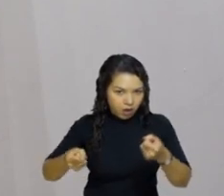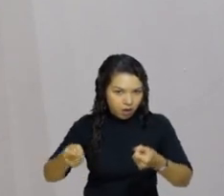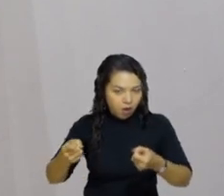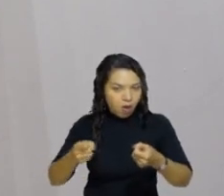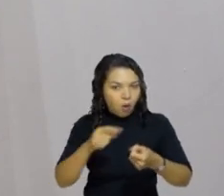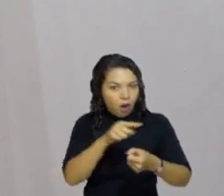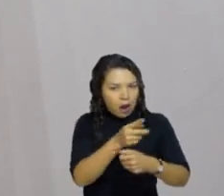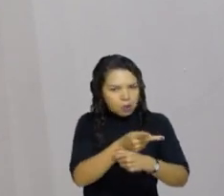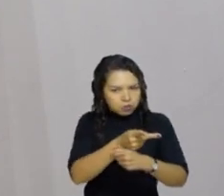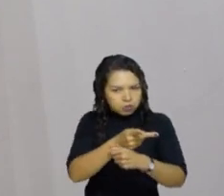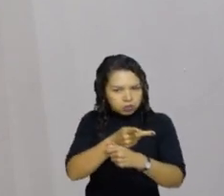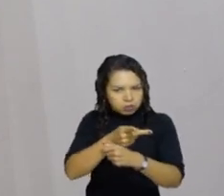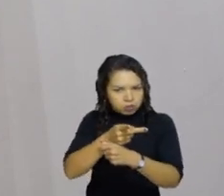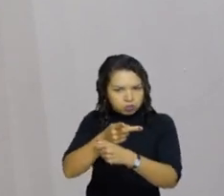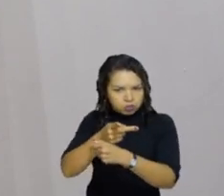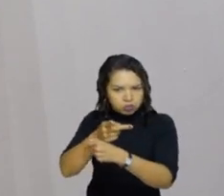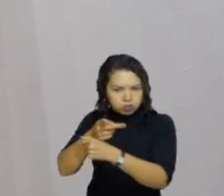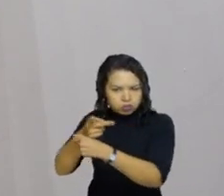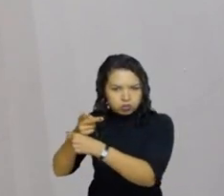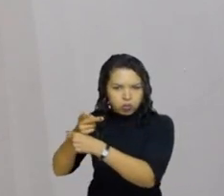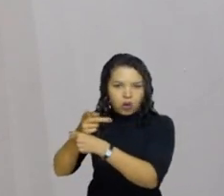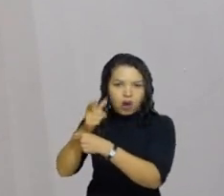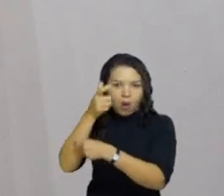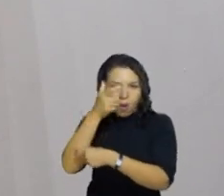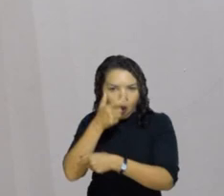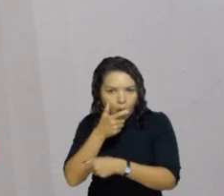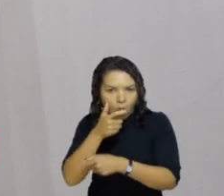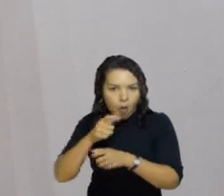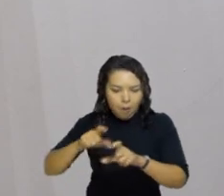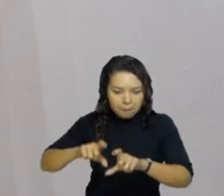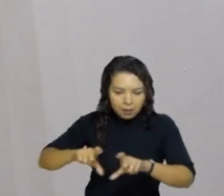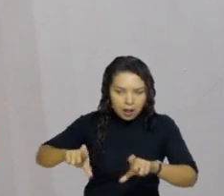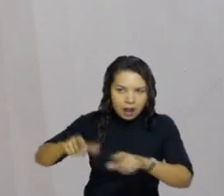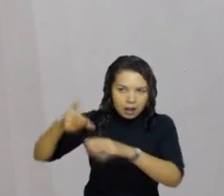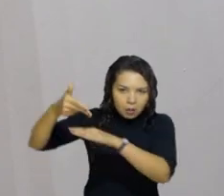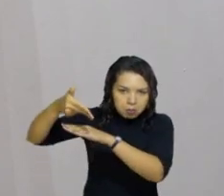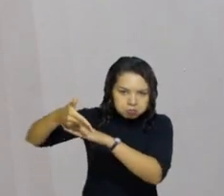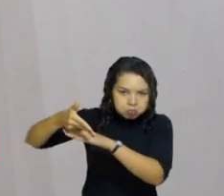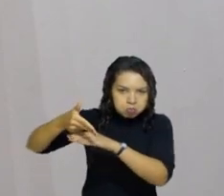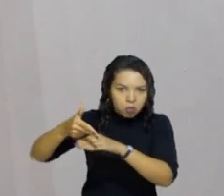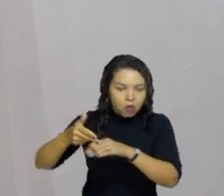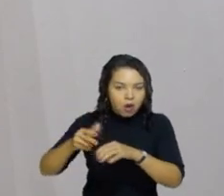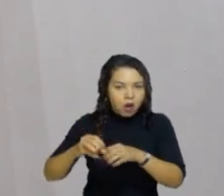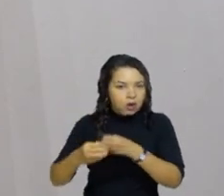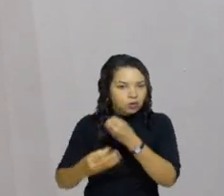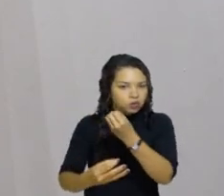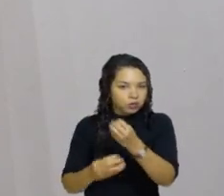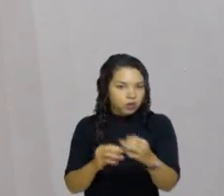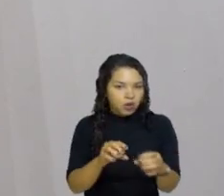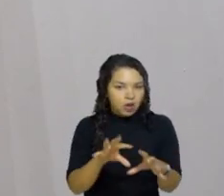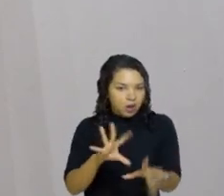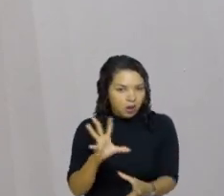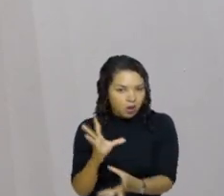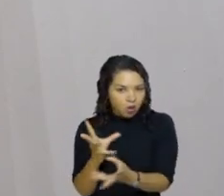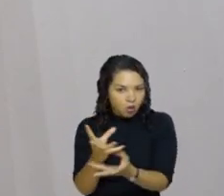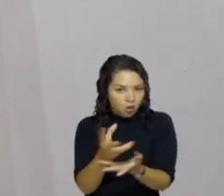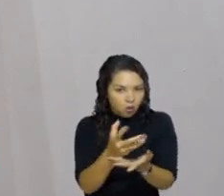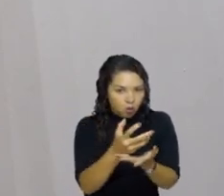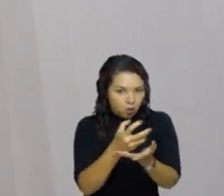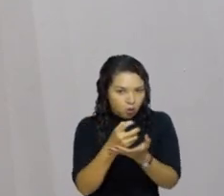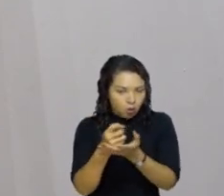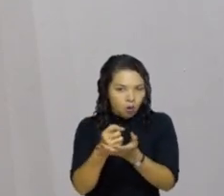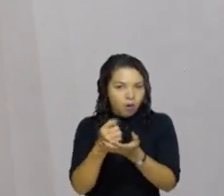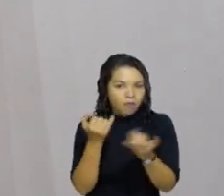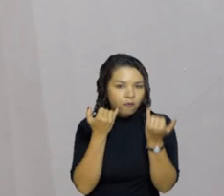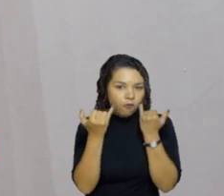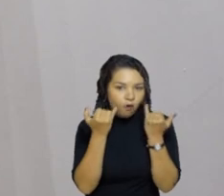Rodoviária Federal, e já entrega para a ponta, lá em Sombrio, por exemplo, toda a informação construída para